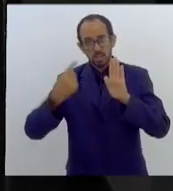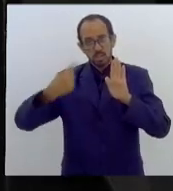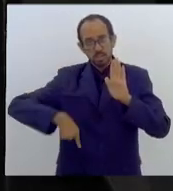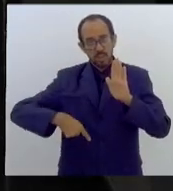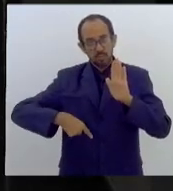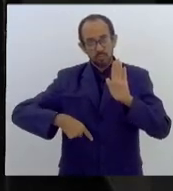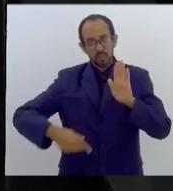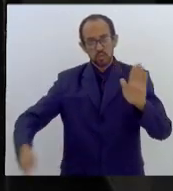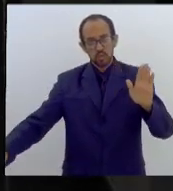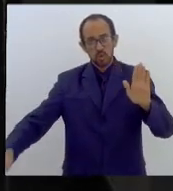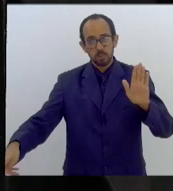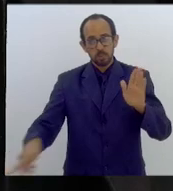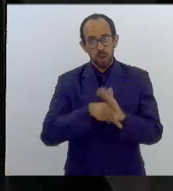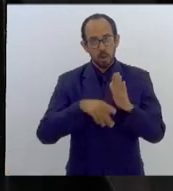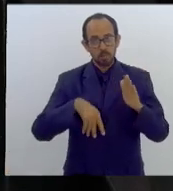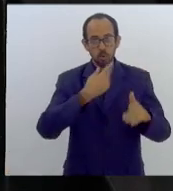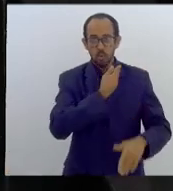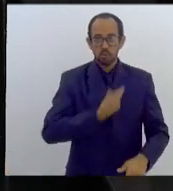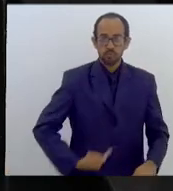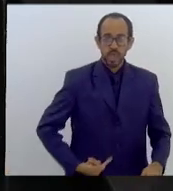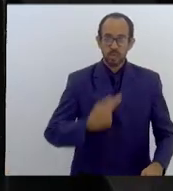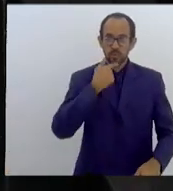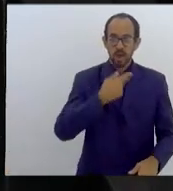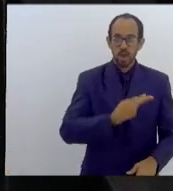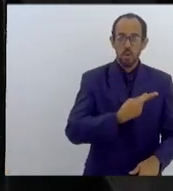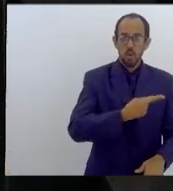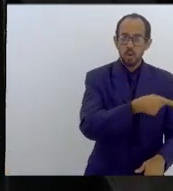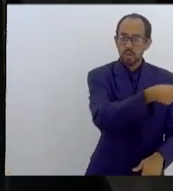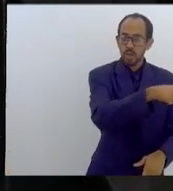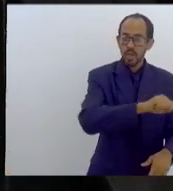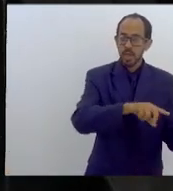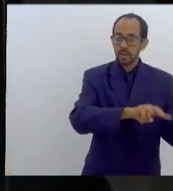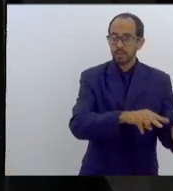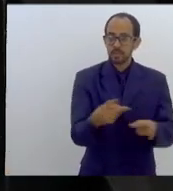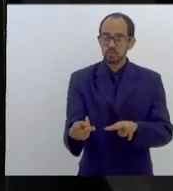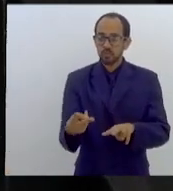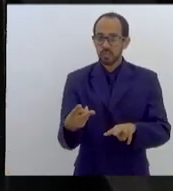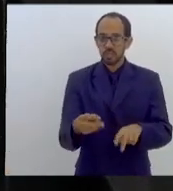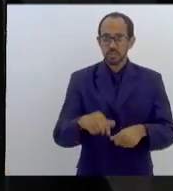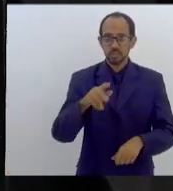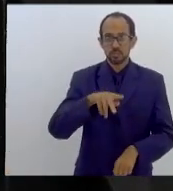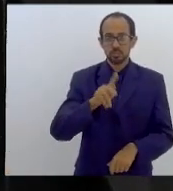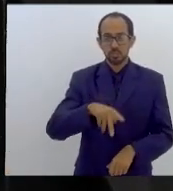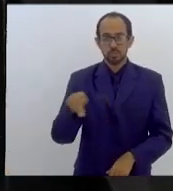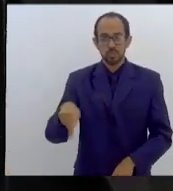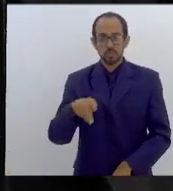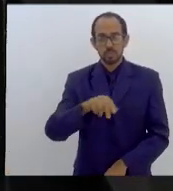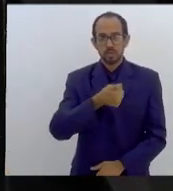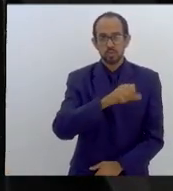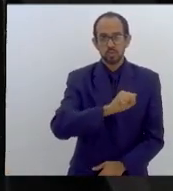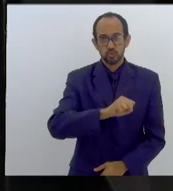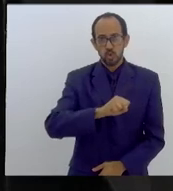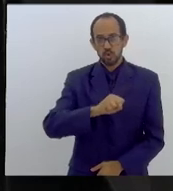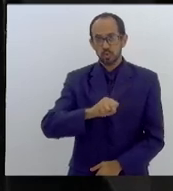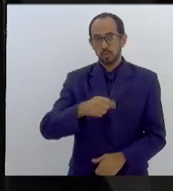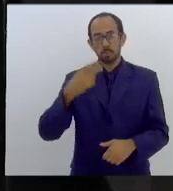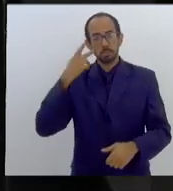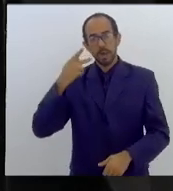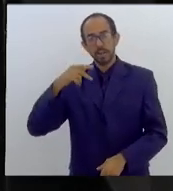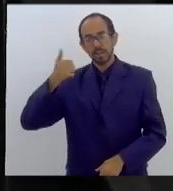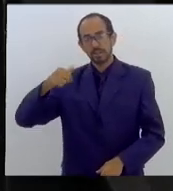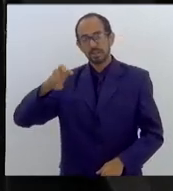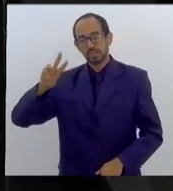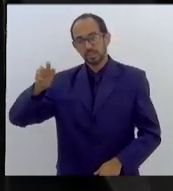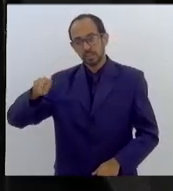pactuados com o governo, como, por exemplo, a migração de professores de 18 para 30 horas, como, por exemplo, a garantia do pagamento